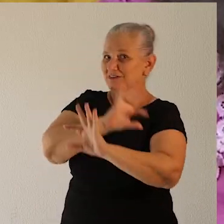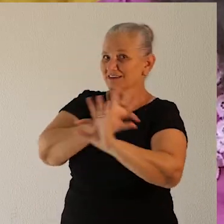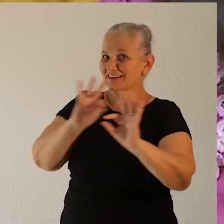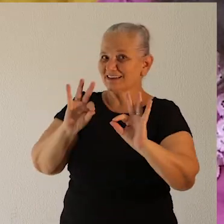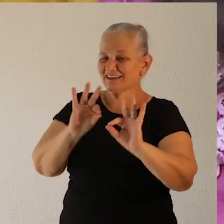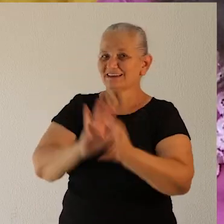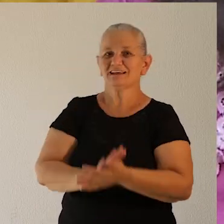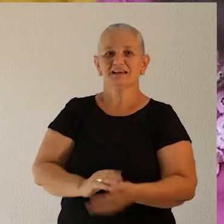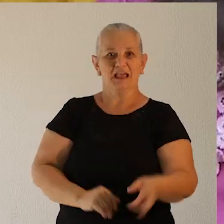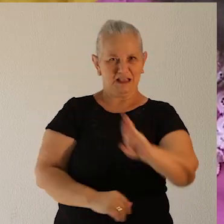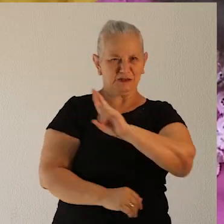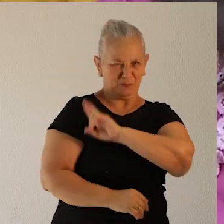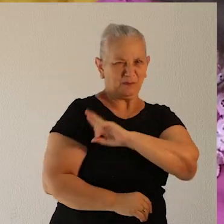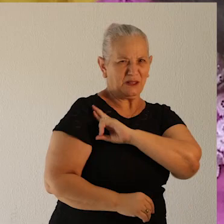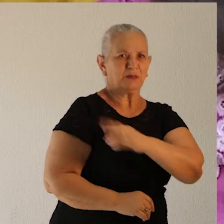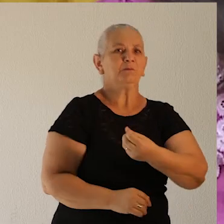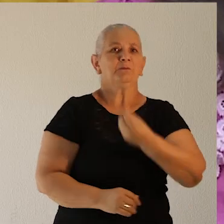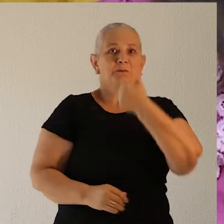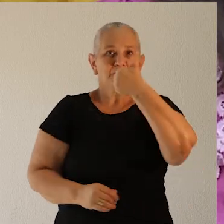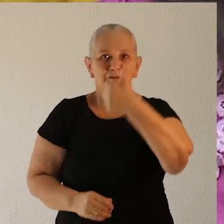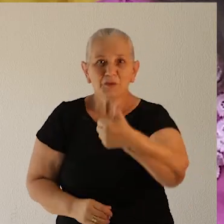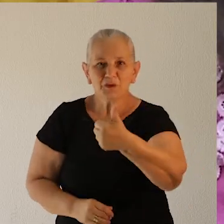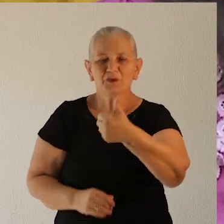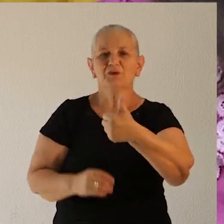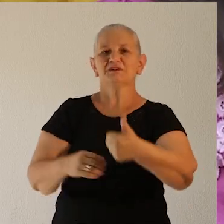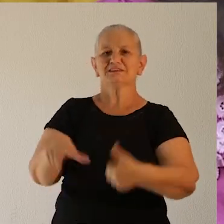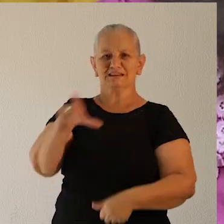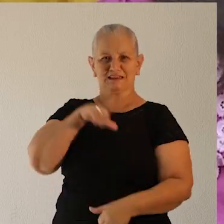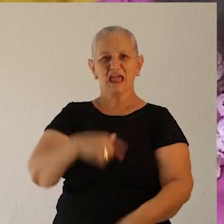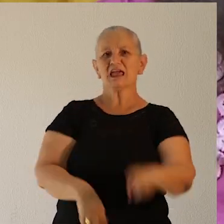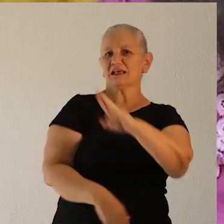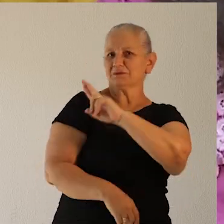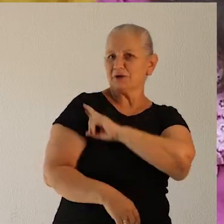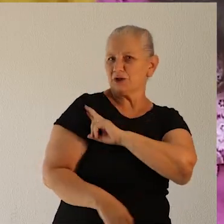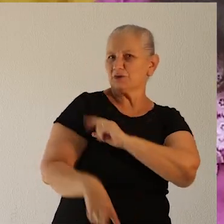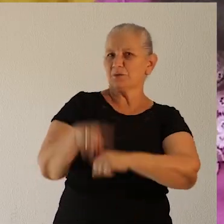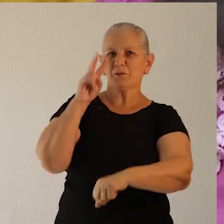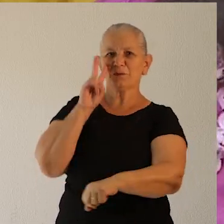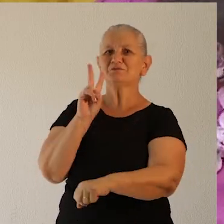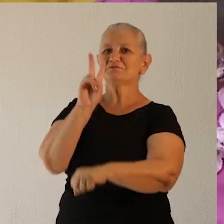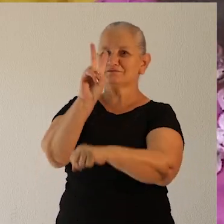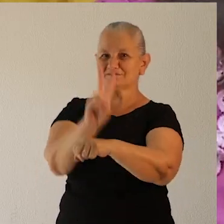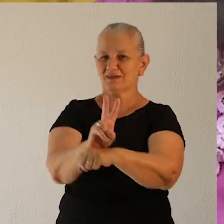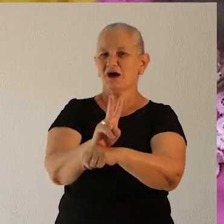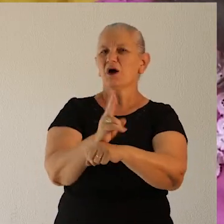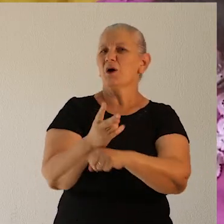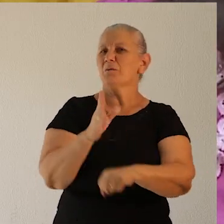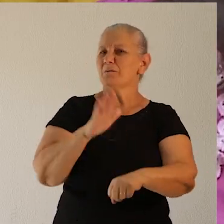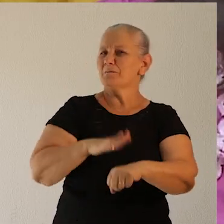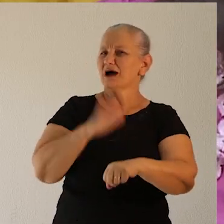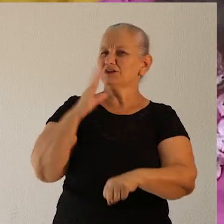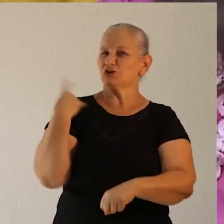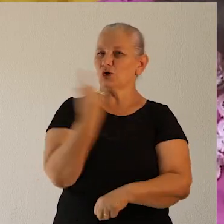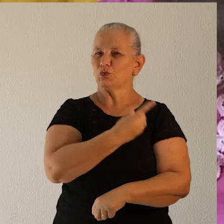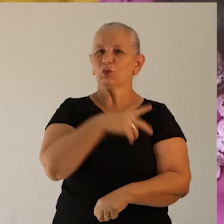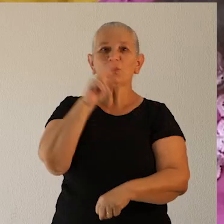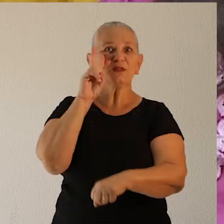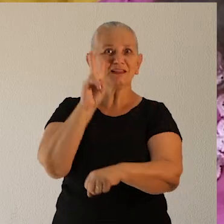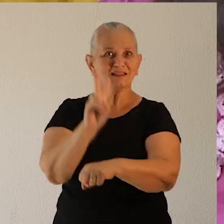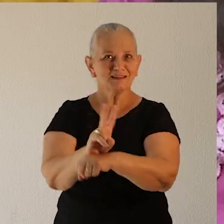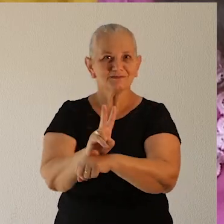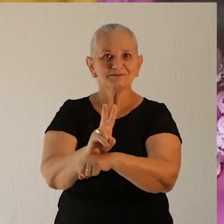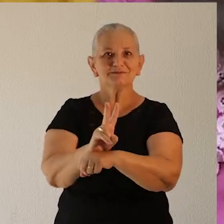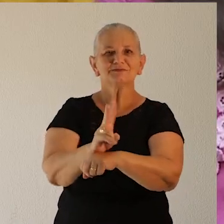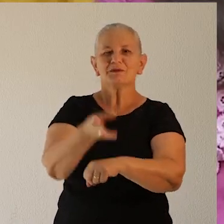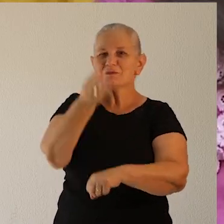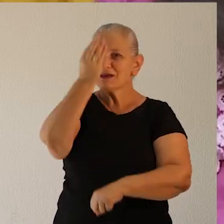destruição. Respeito é bom, se há respeito há proteção. Quanto mais cuidamos, mais aprendemos